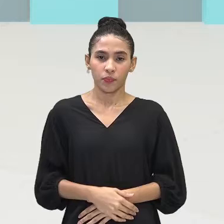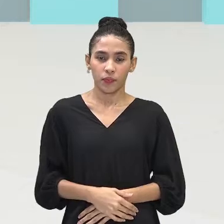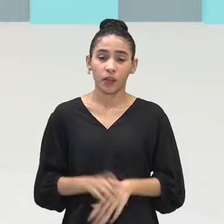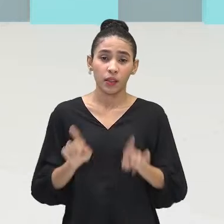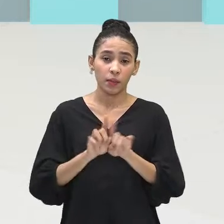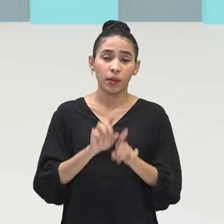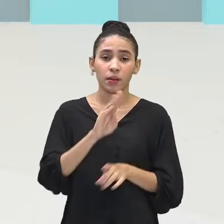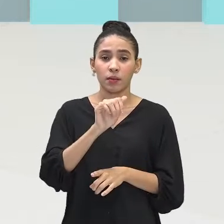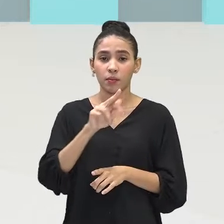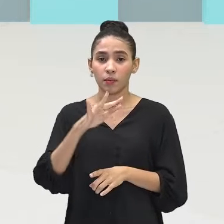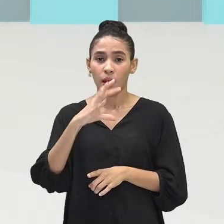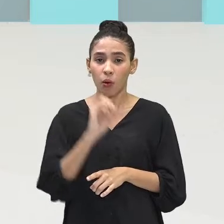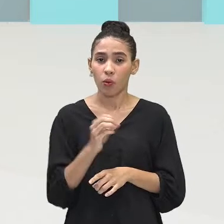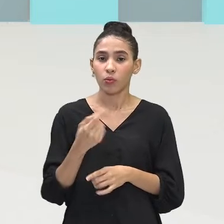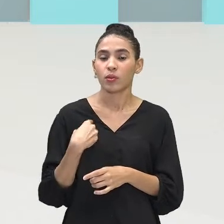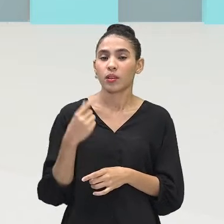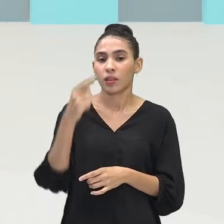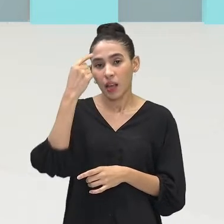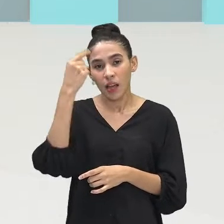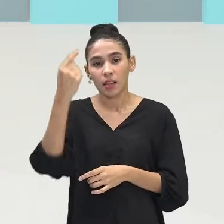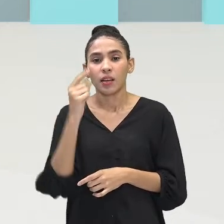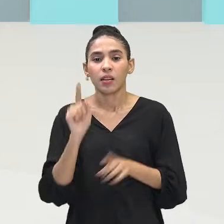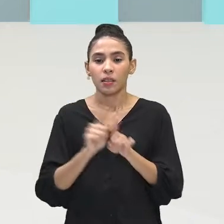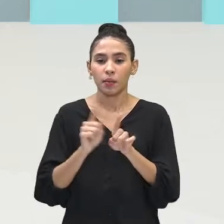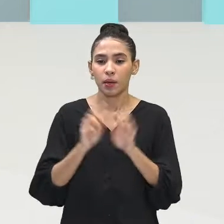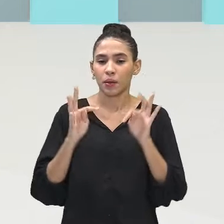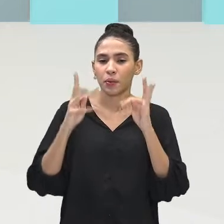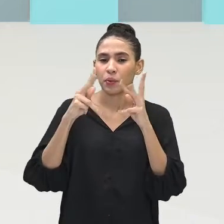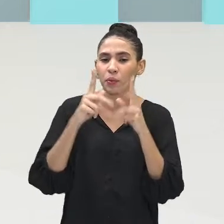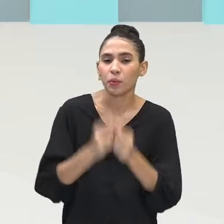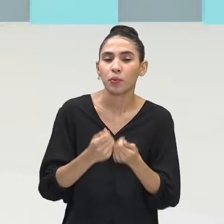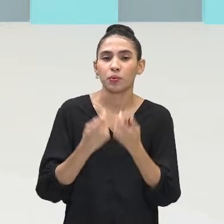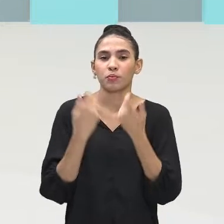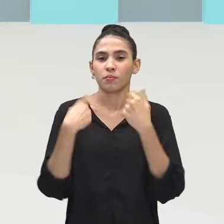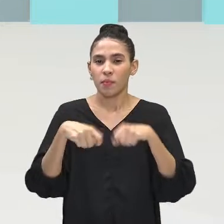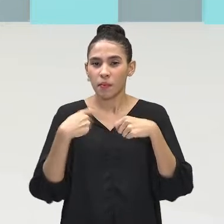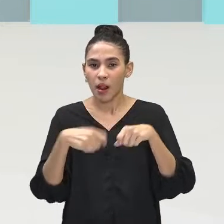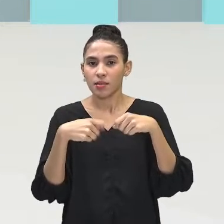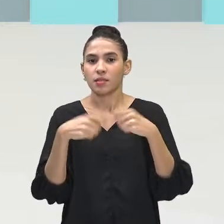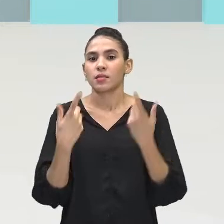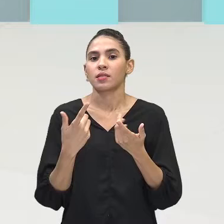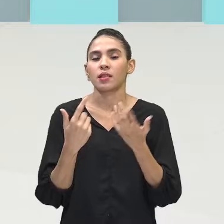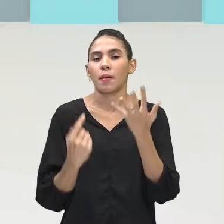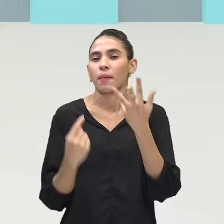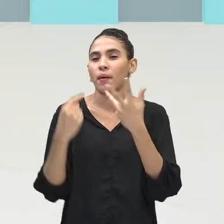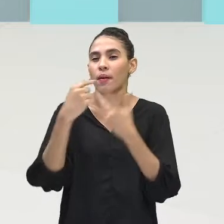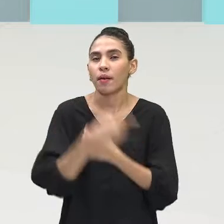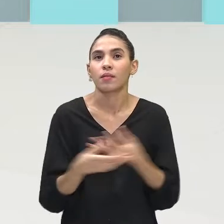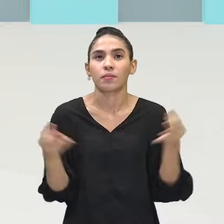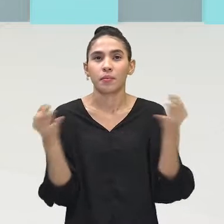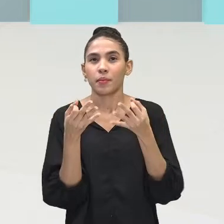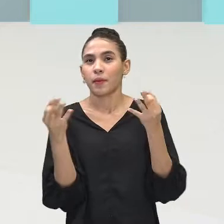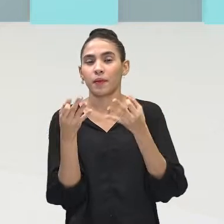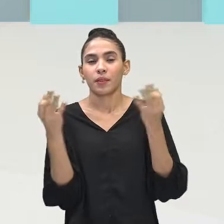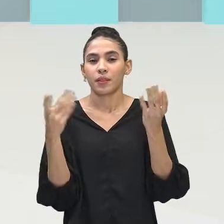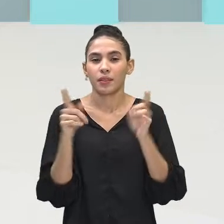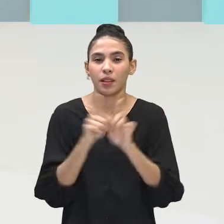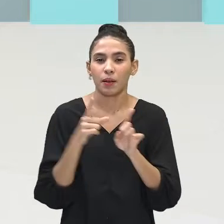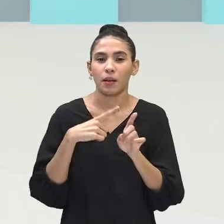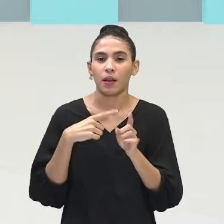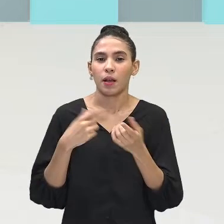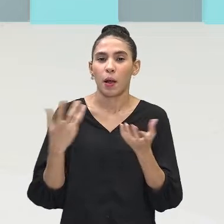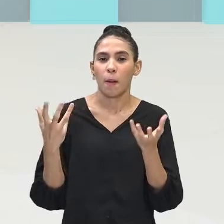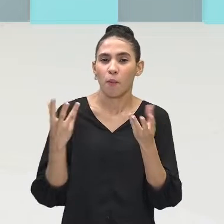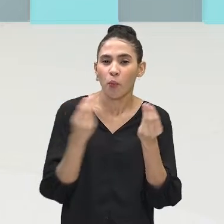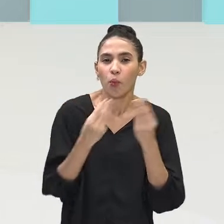barroco, não é? A gente ainda tem a ideia ali também de que tudo precisa ser cheio de coisas magníficas, tem que ter o excesso.